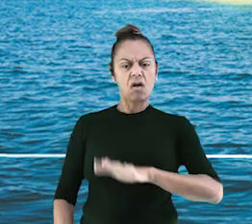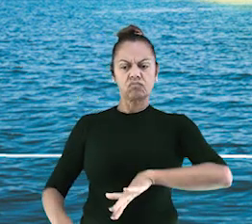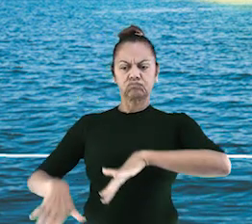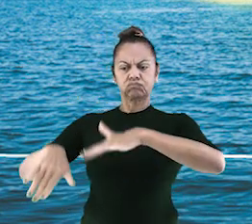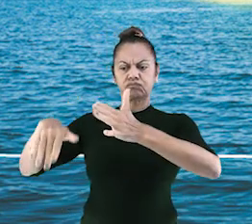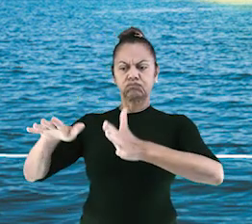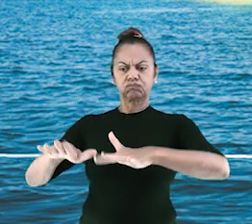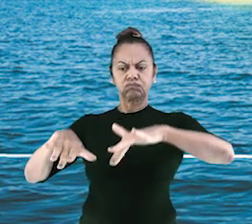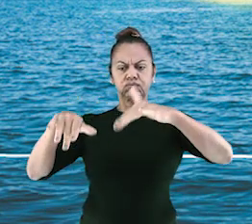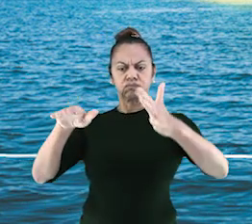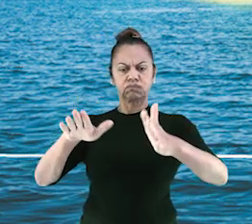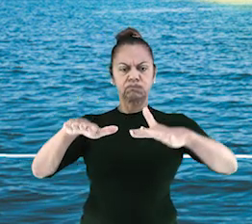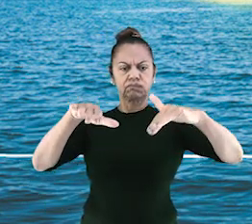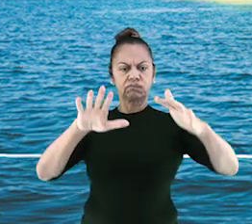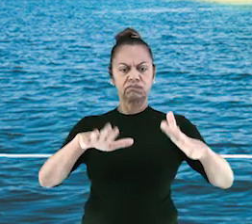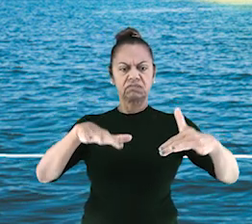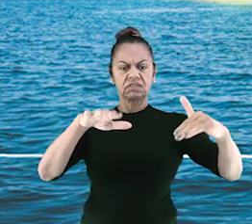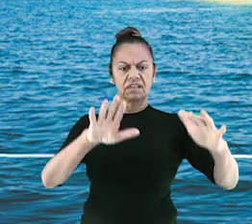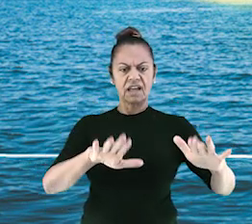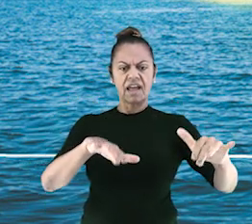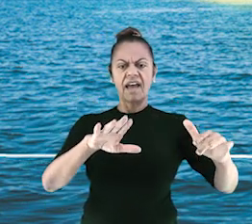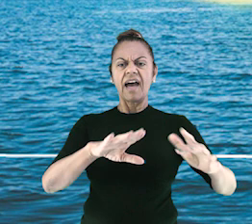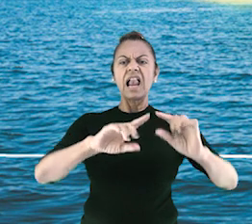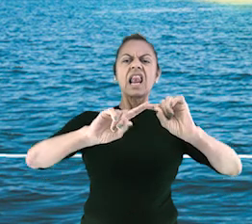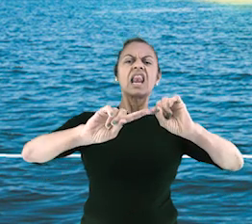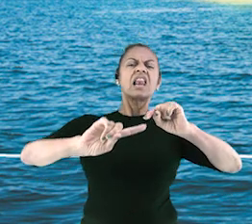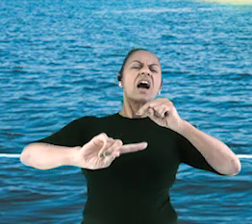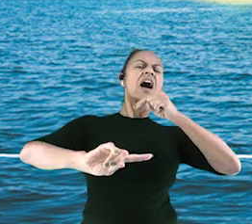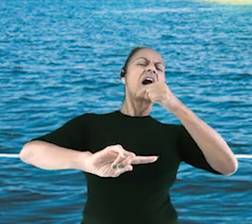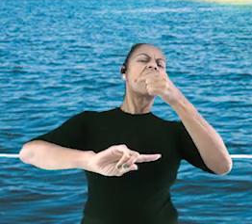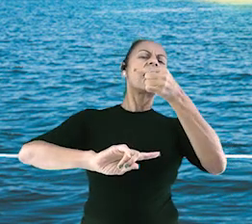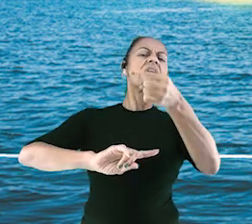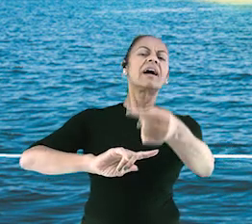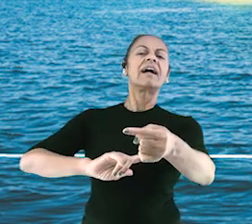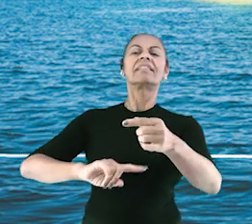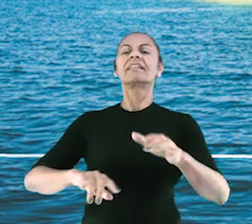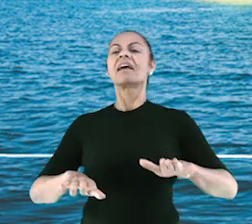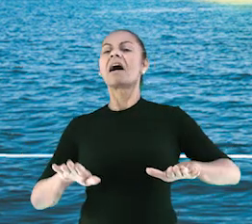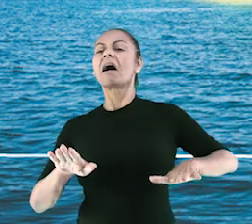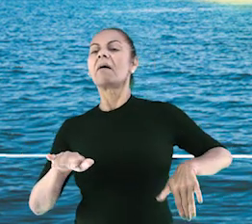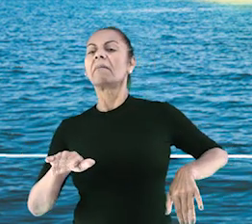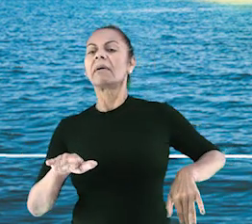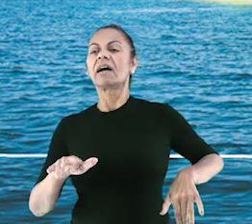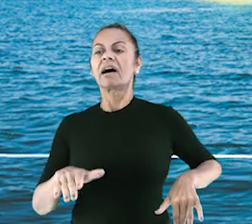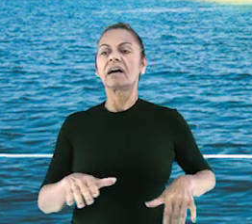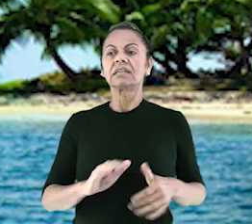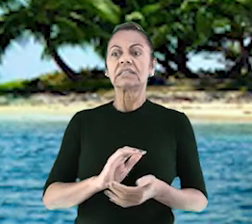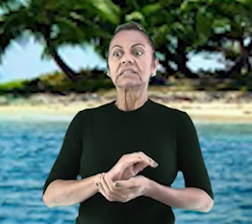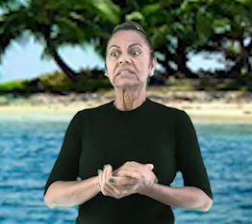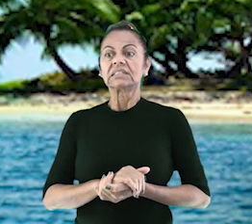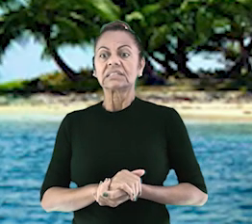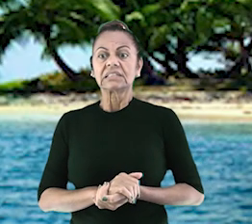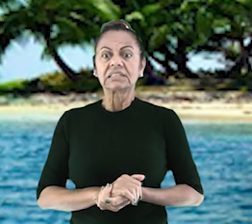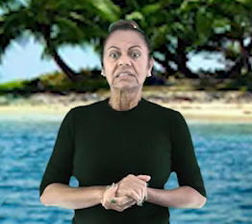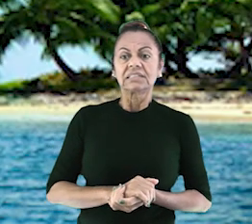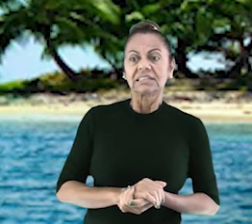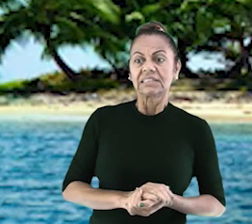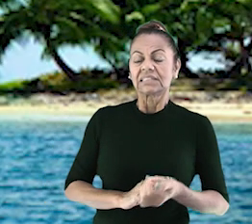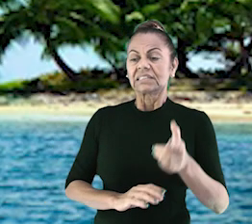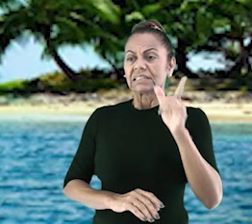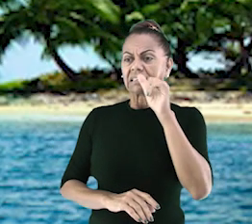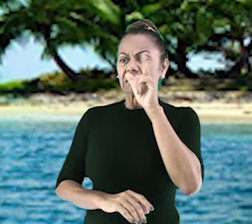atravessar esse mar e chegar até aquela praia. O